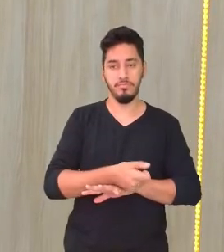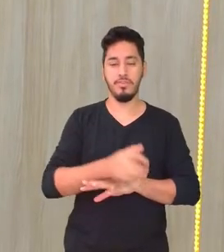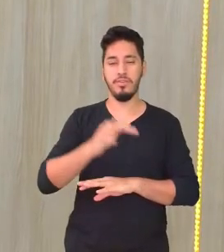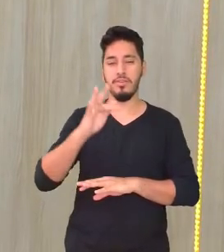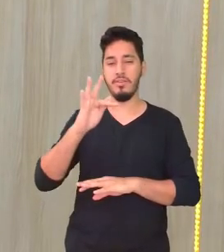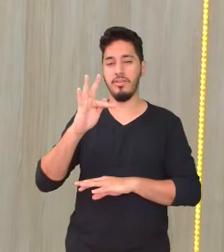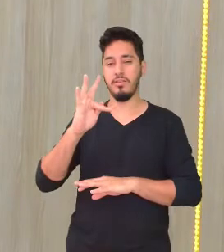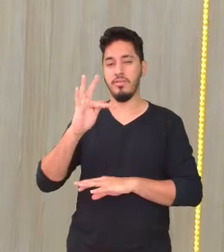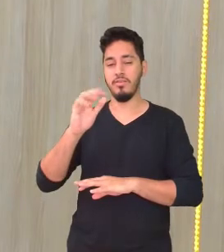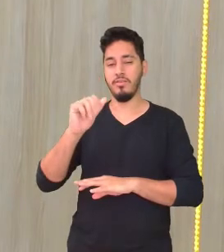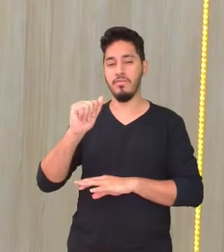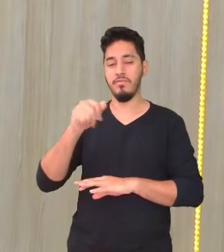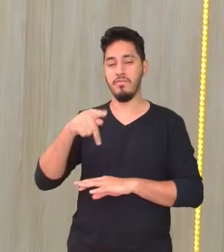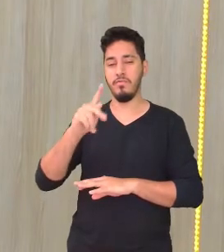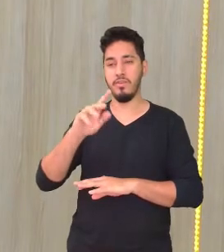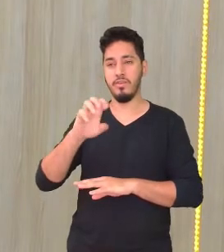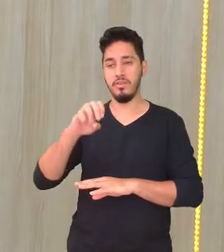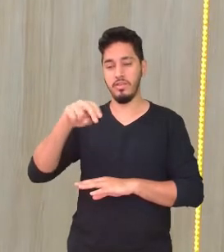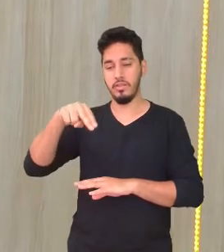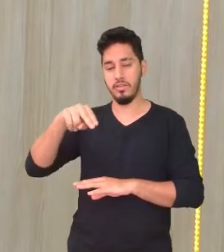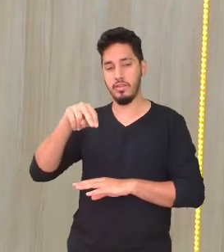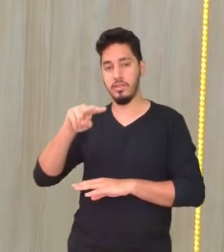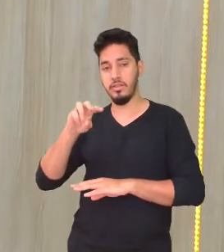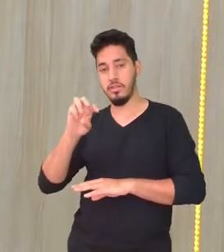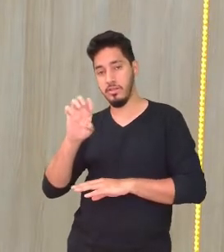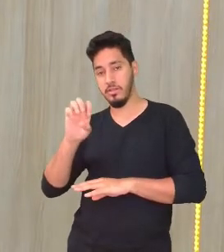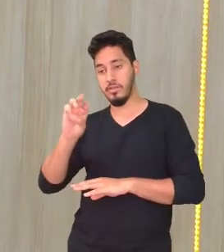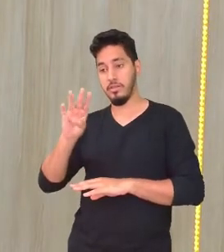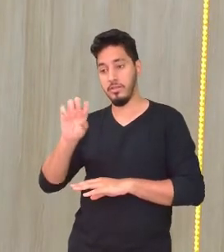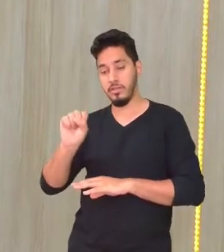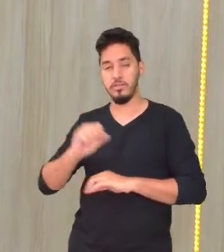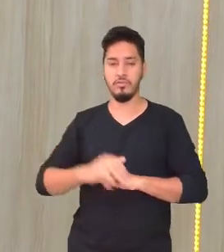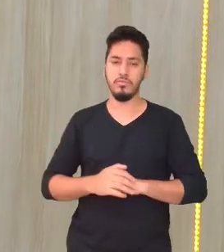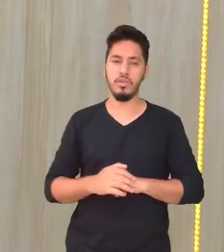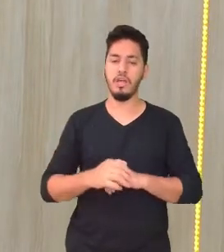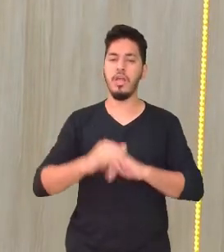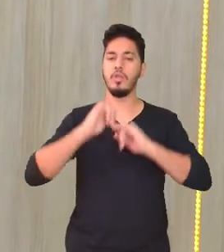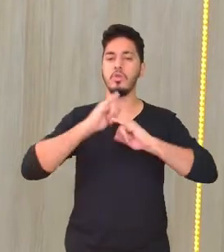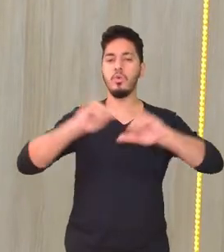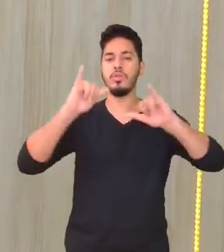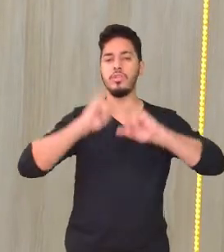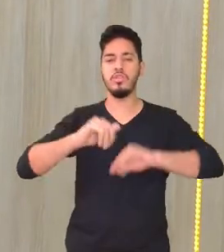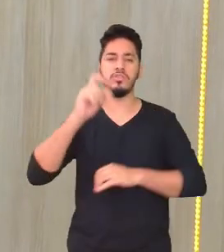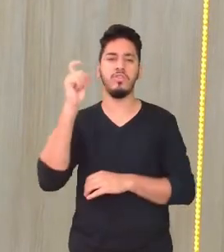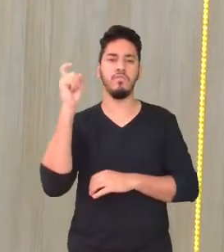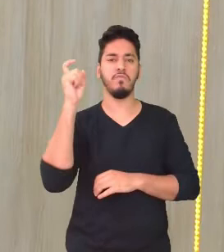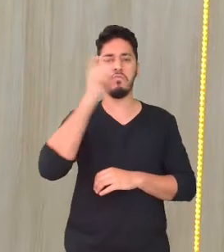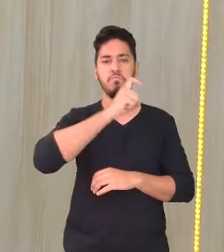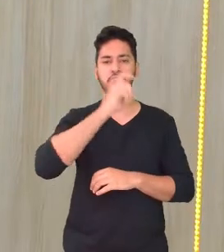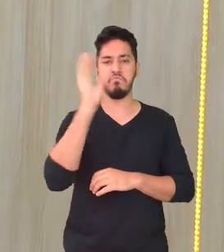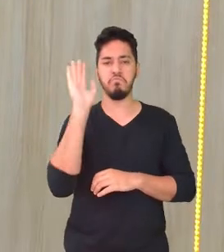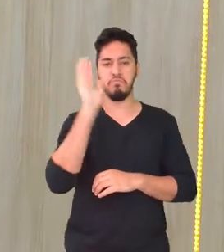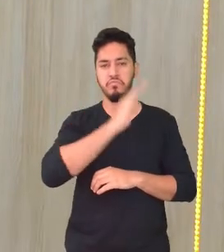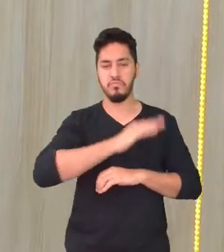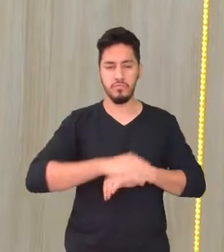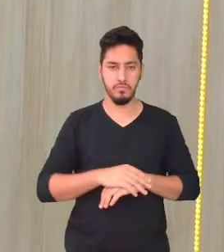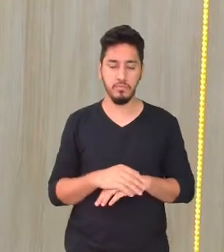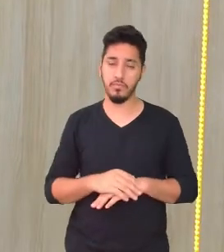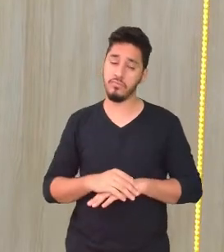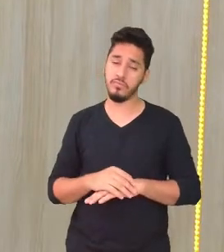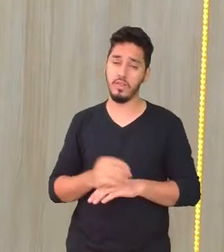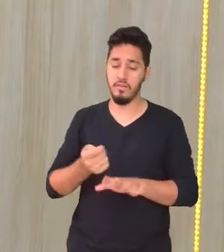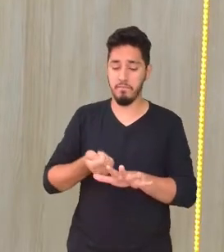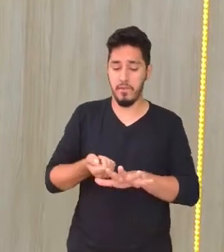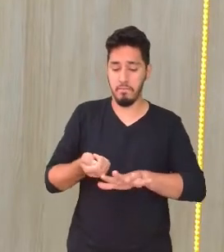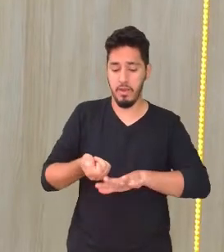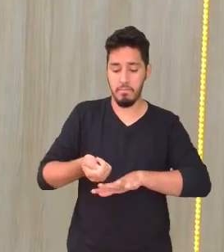fake news, né, as notícias falsas, numa tradução mais livre. Na verdade, fake news não é nada mais,